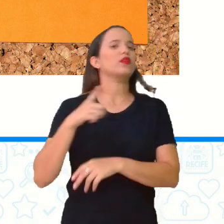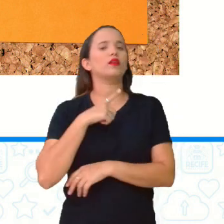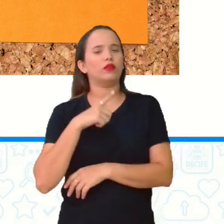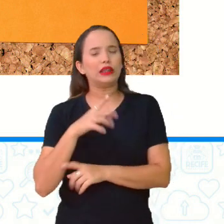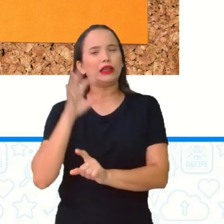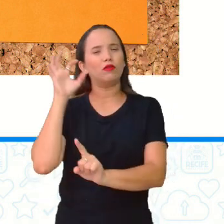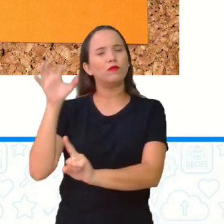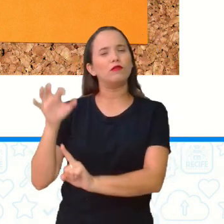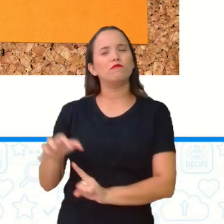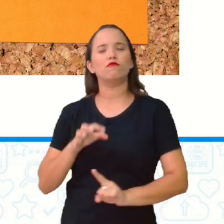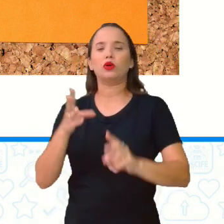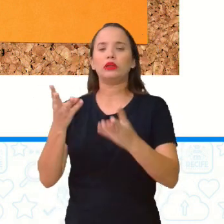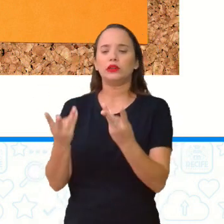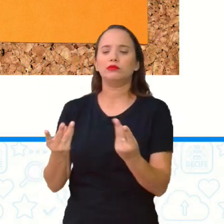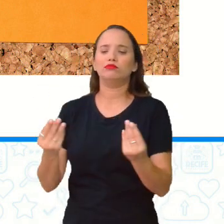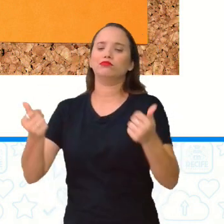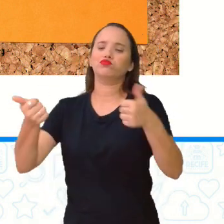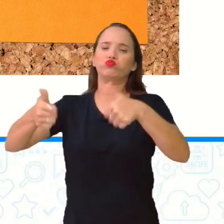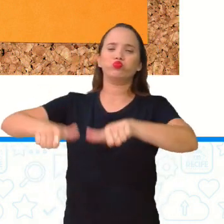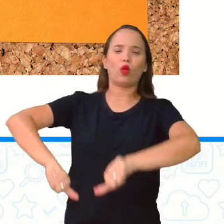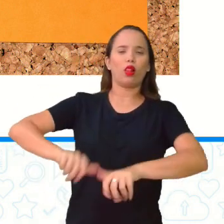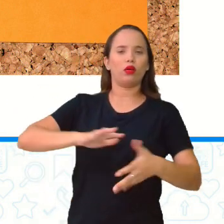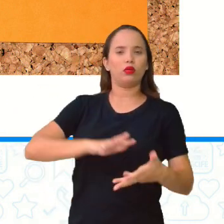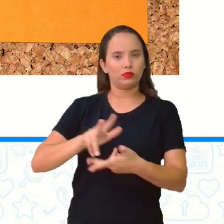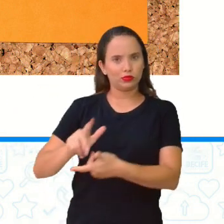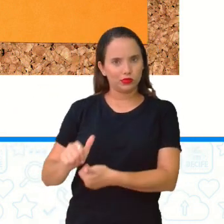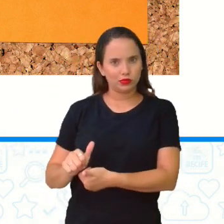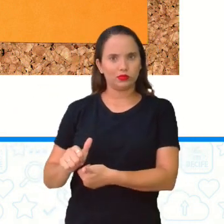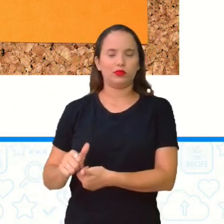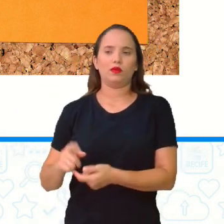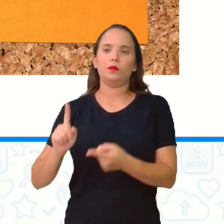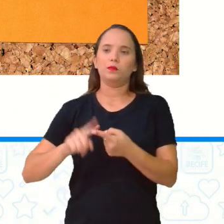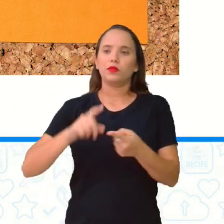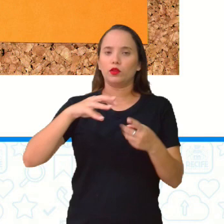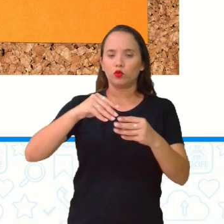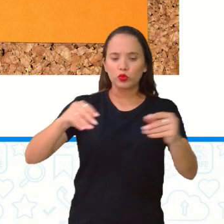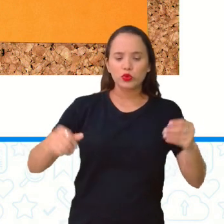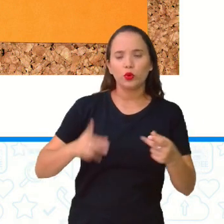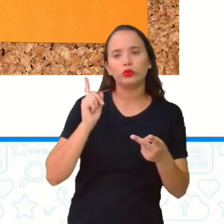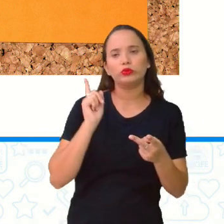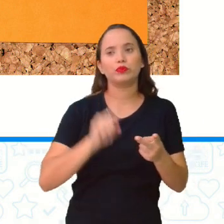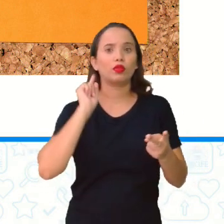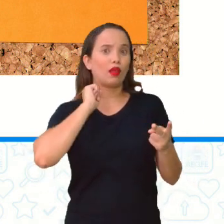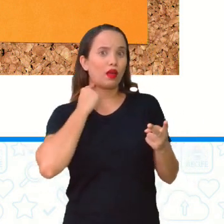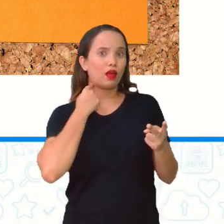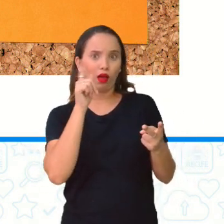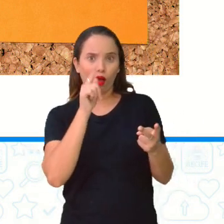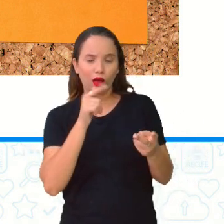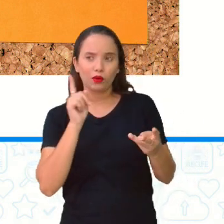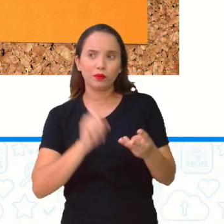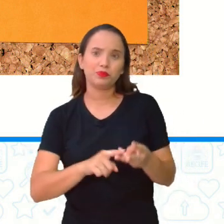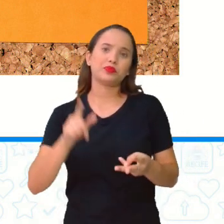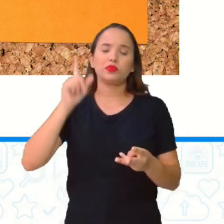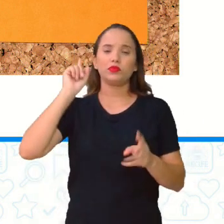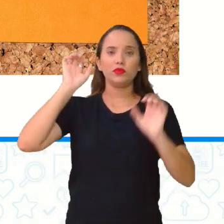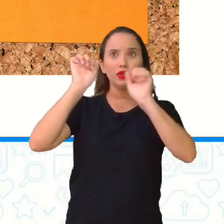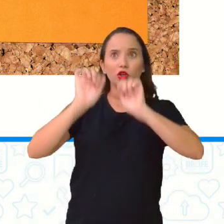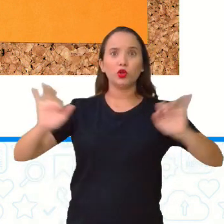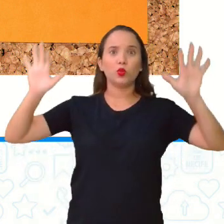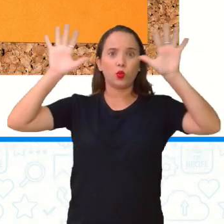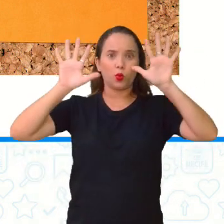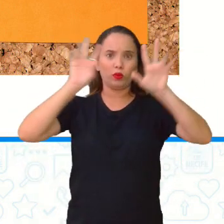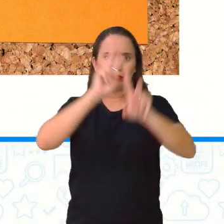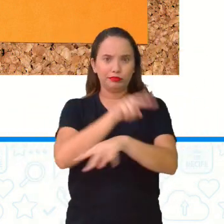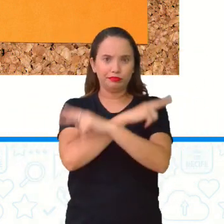todos esses danos ao nosso planeta. A poluição do solo, a poluição da água e a poluição do